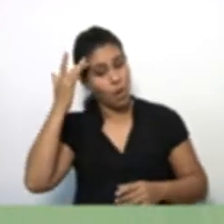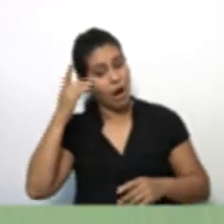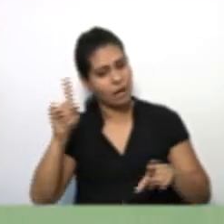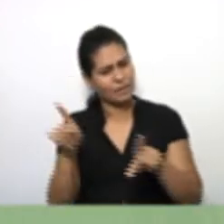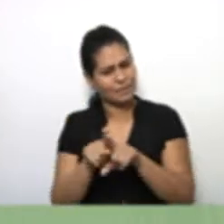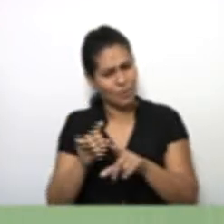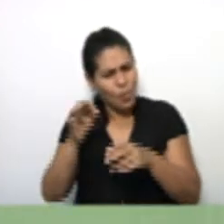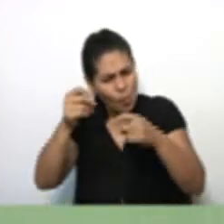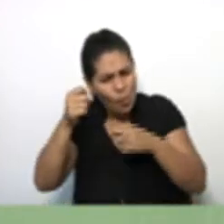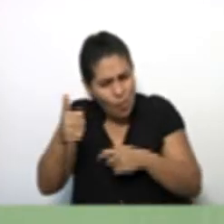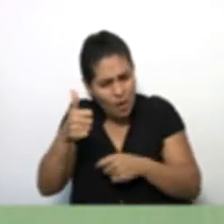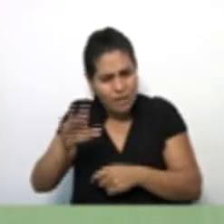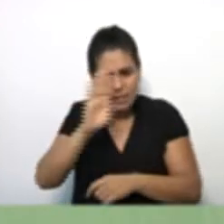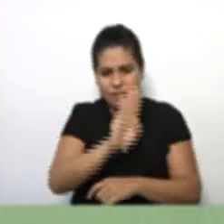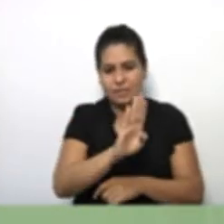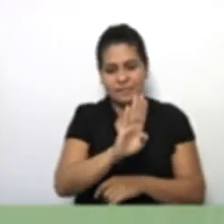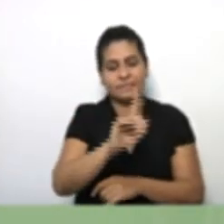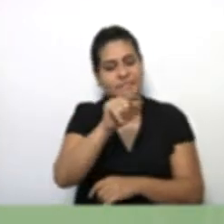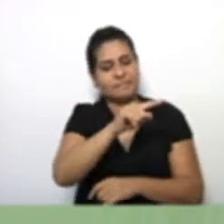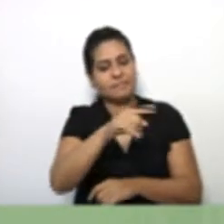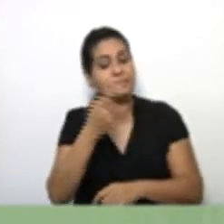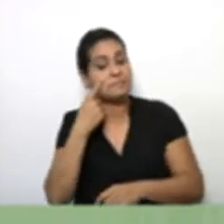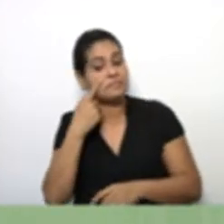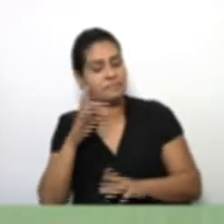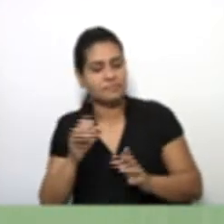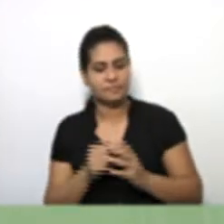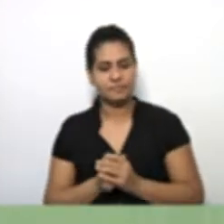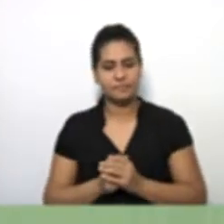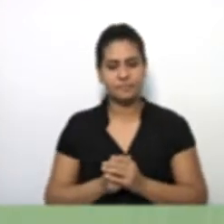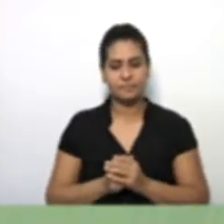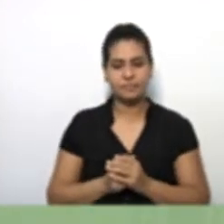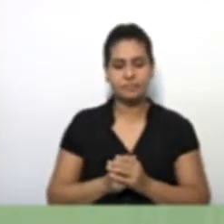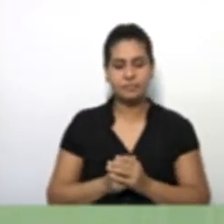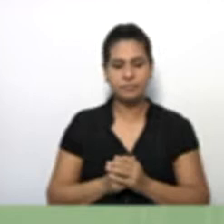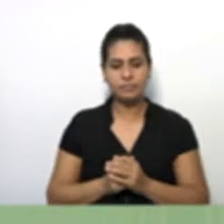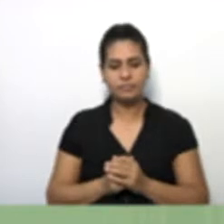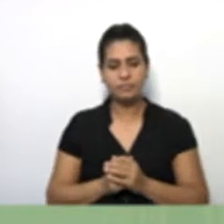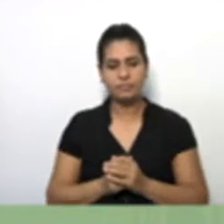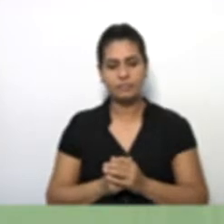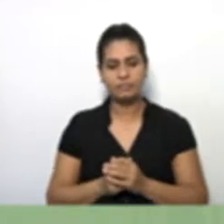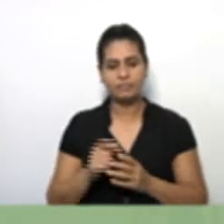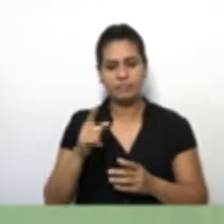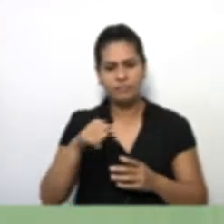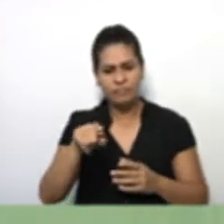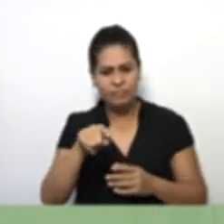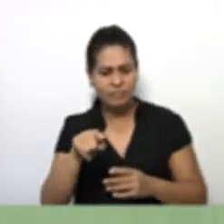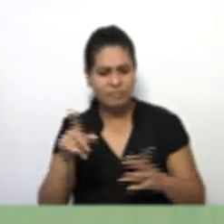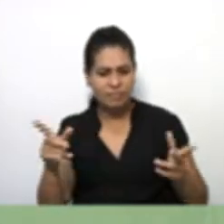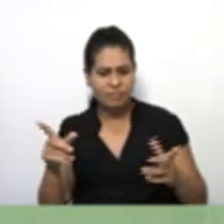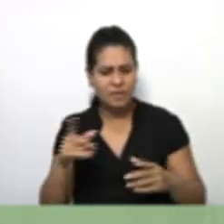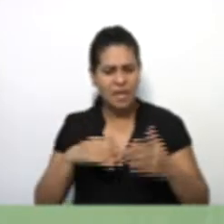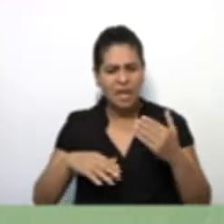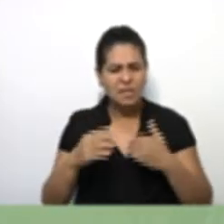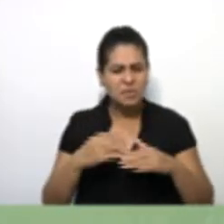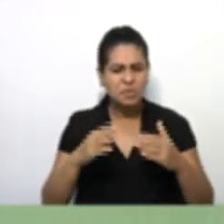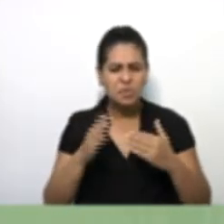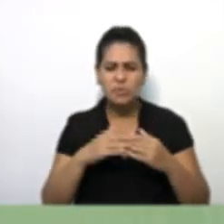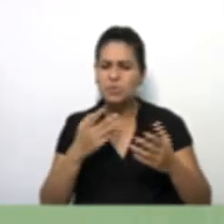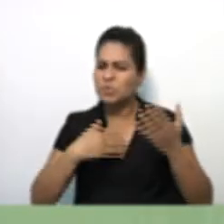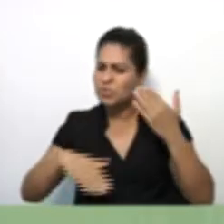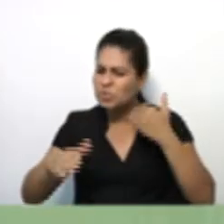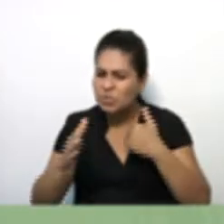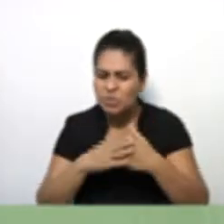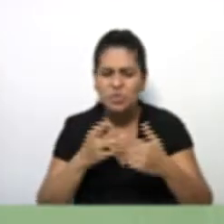eu tô quase marcando ela, mas não vou marcar não, vamos ver. É adotada para deixar todos devidamente